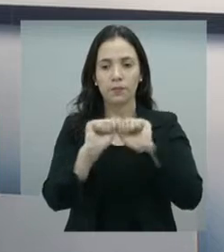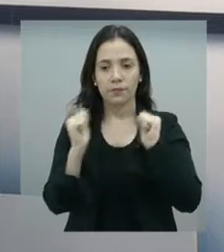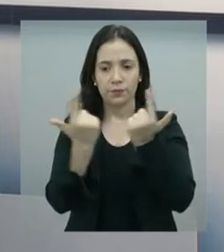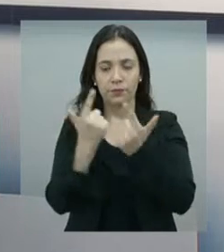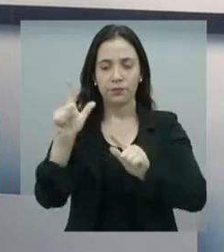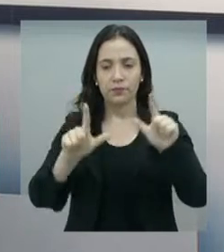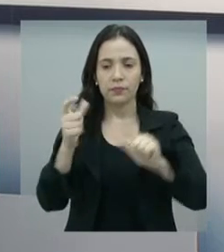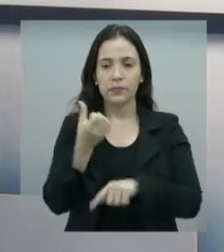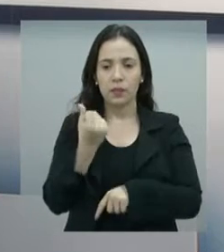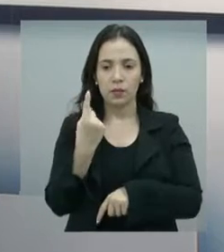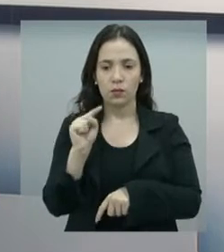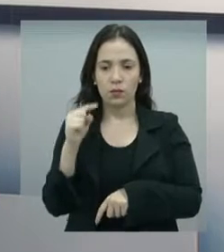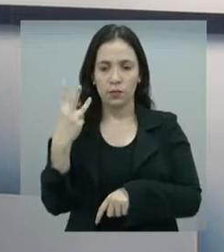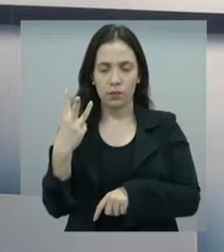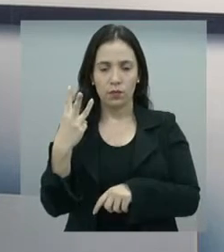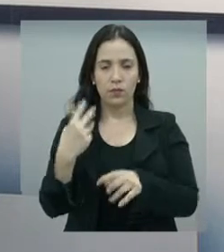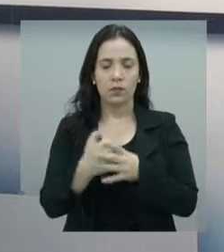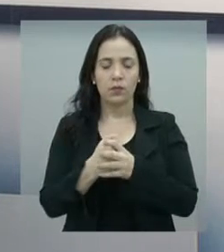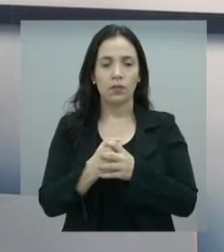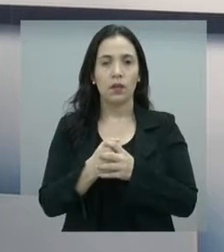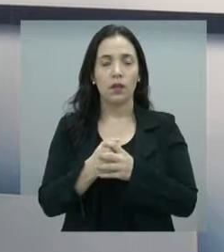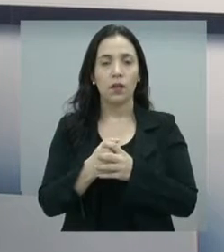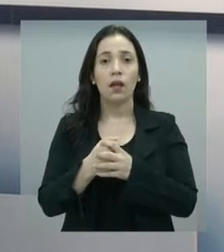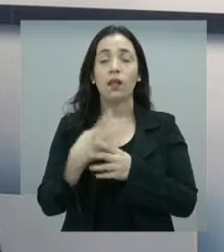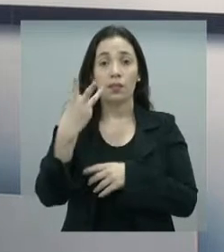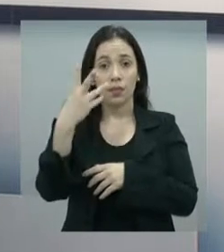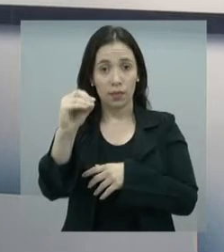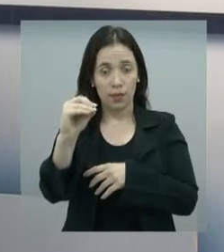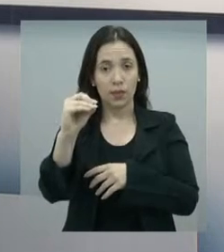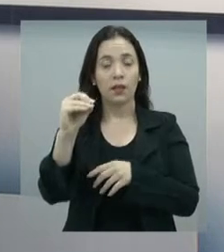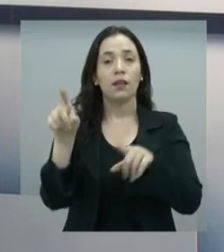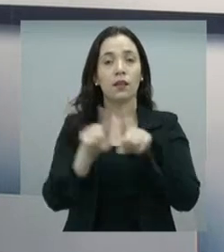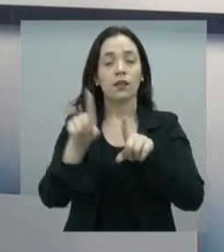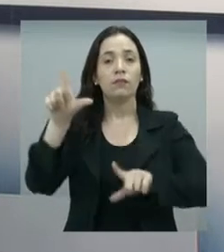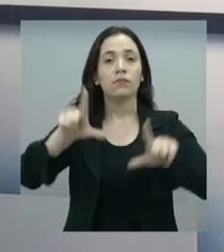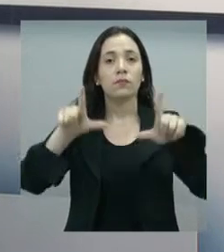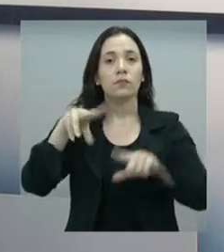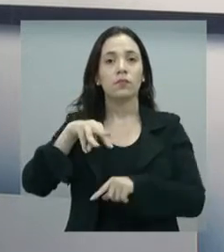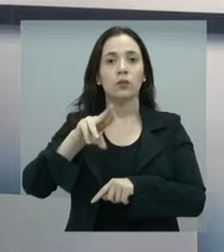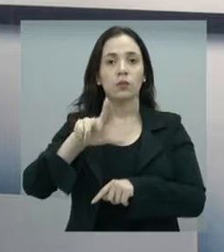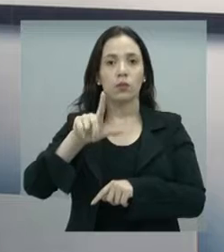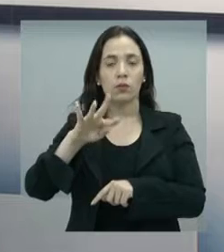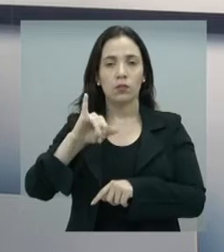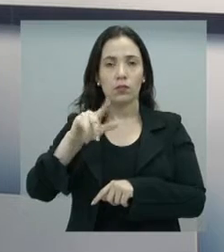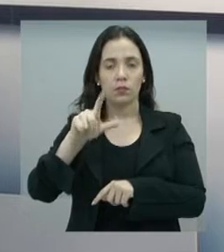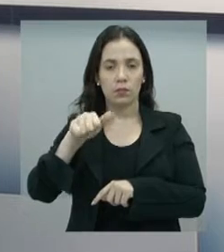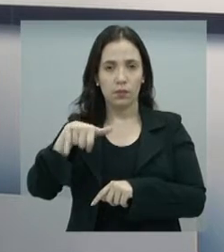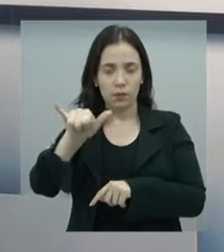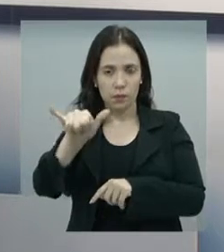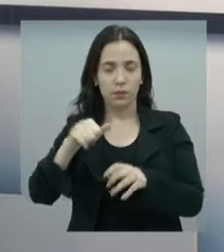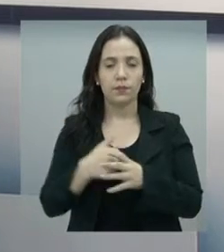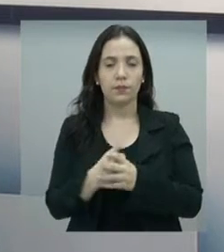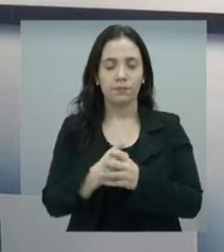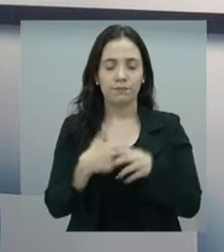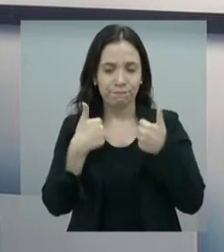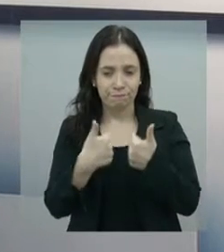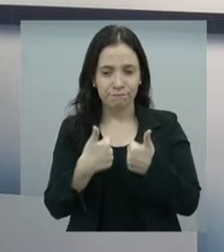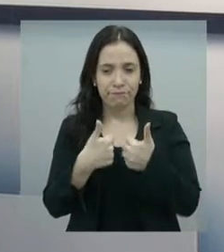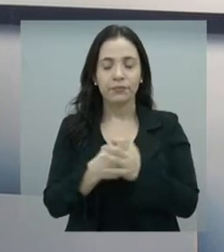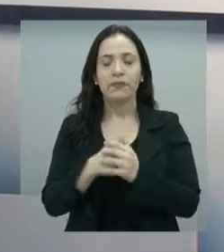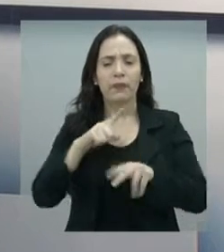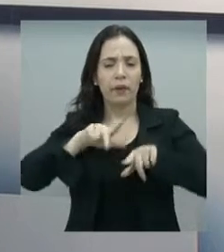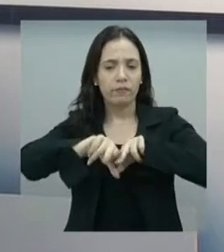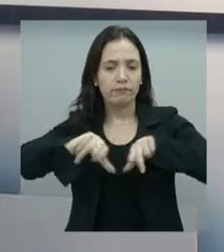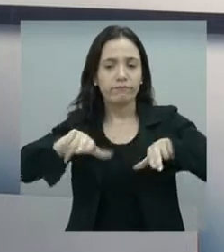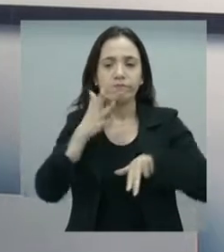Assembleia, canal 61.3, o canal 30, também no canal 5 da Multiplay, tá certo? São várias